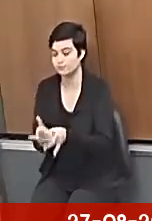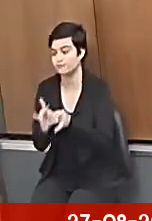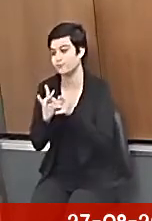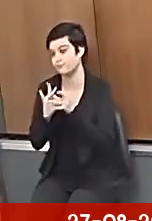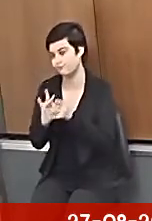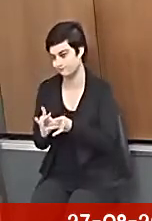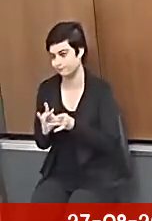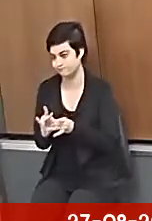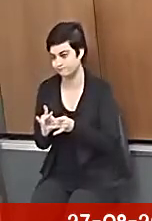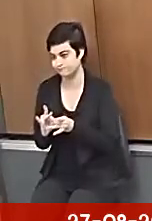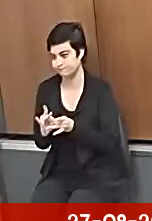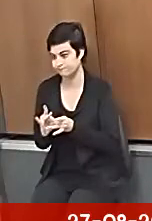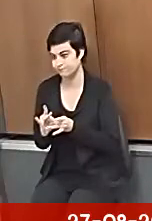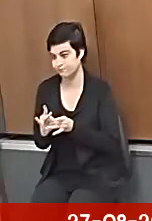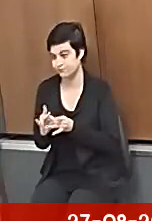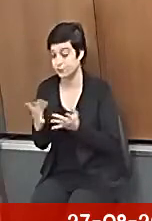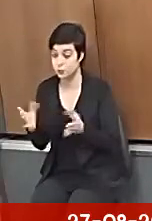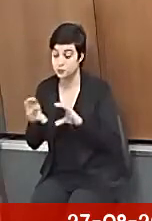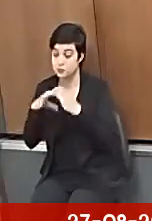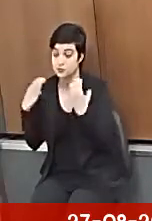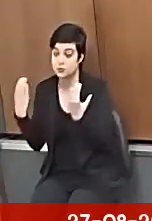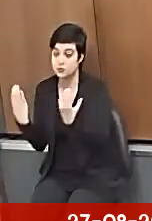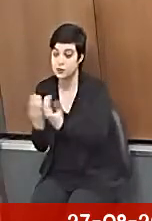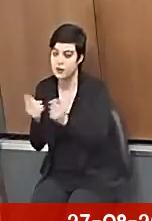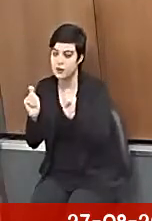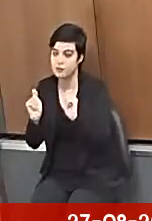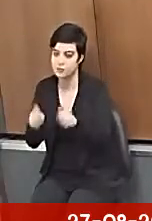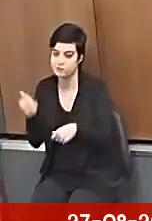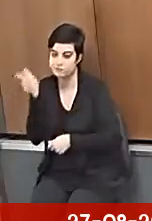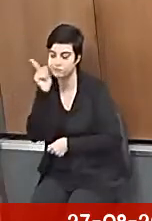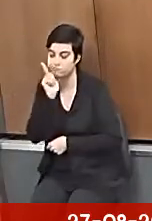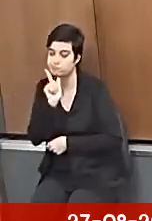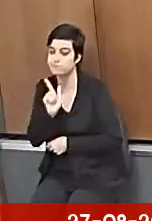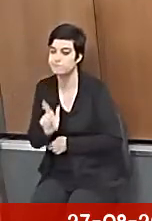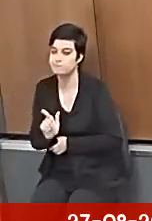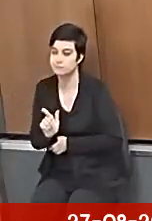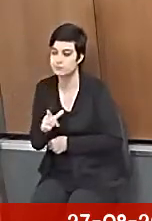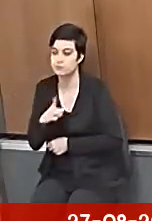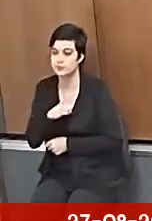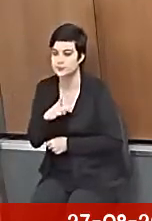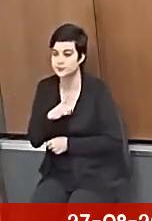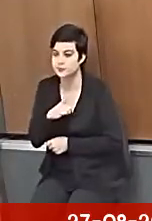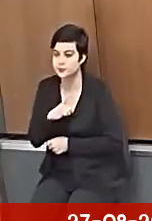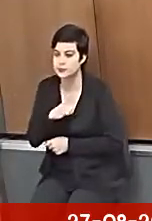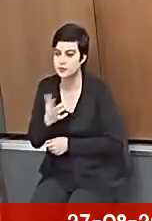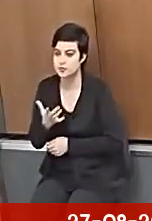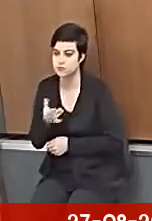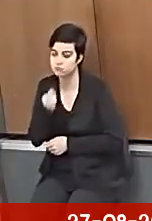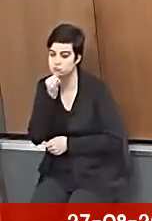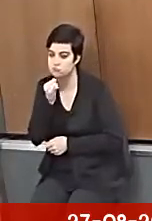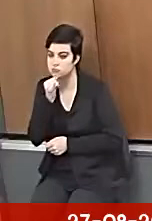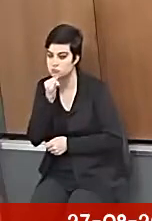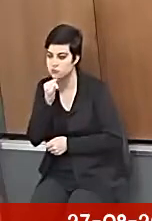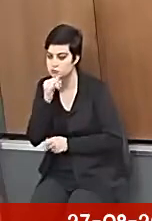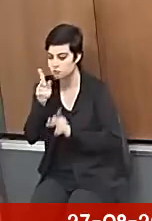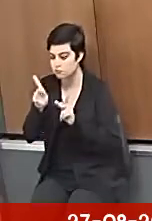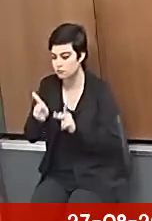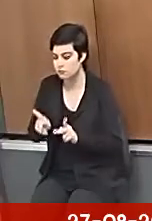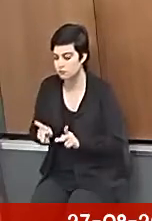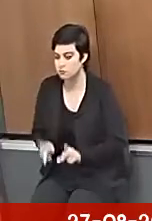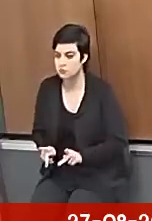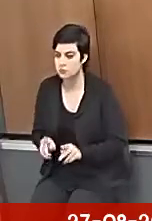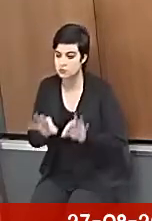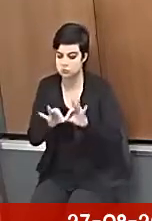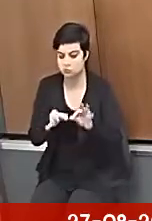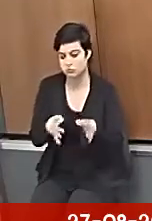momento e eu falo que o mineiro ele consegue proporcionar isso se consegue e aquele rapazito a cei de abraçando caso